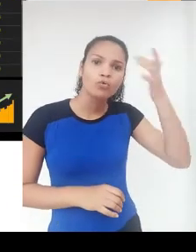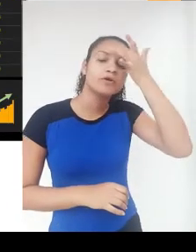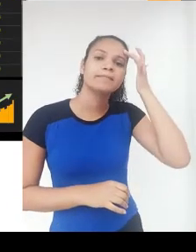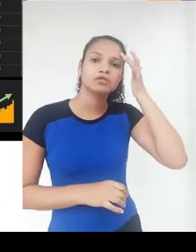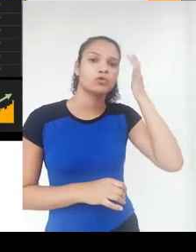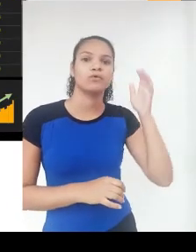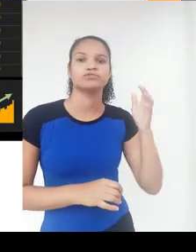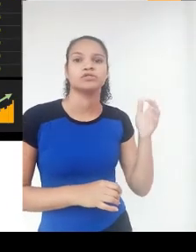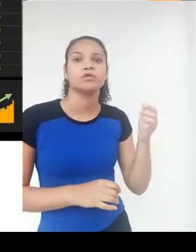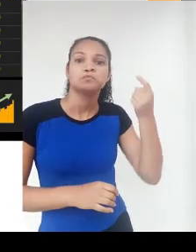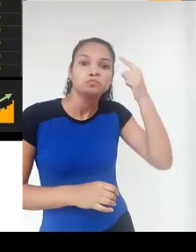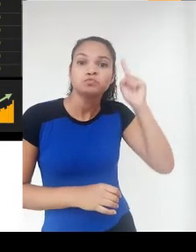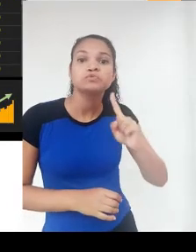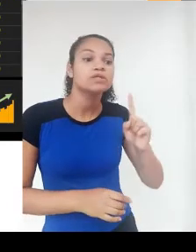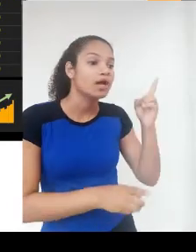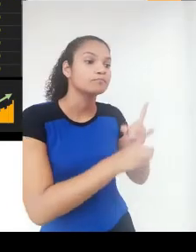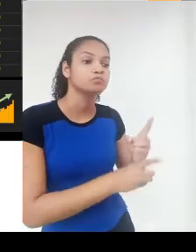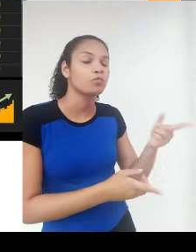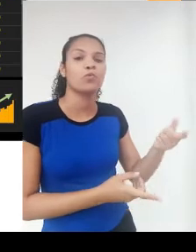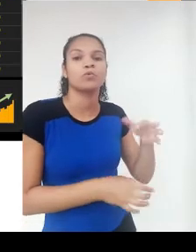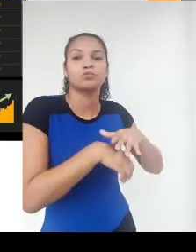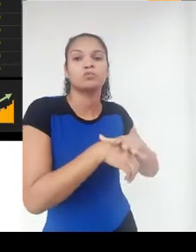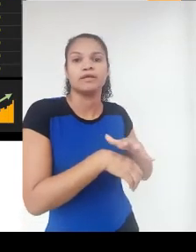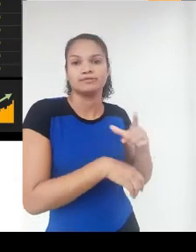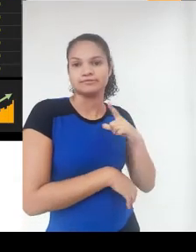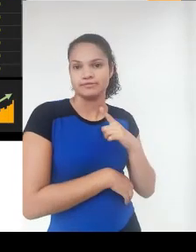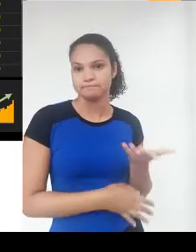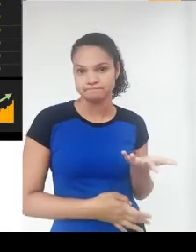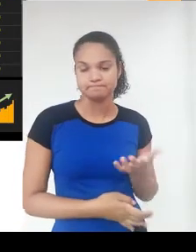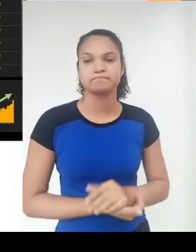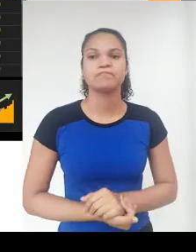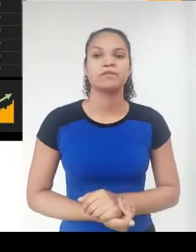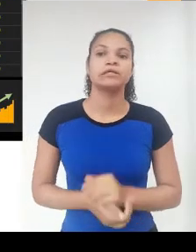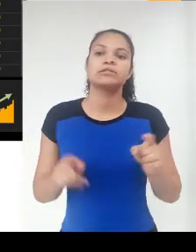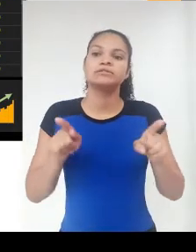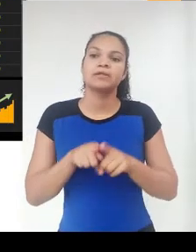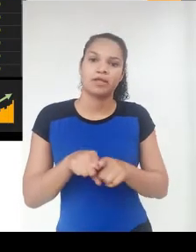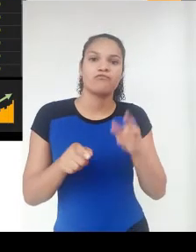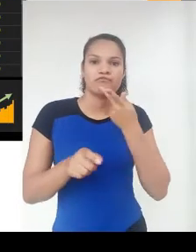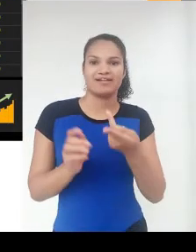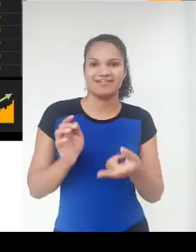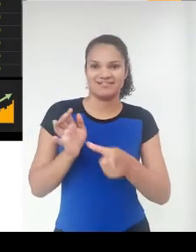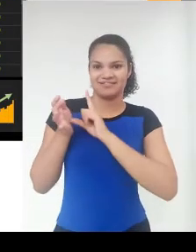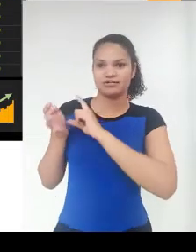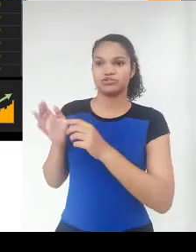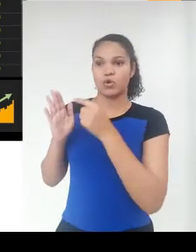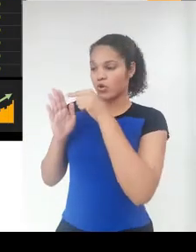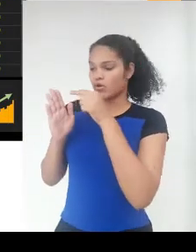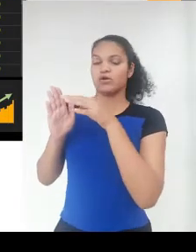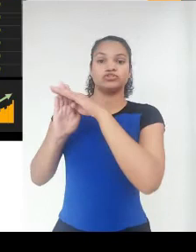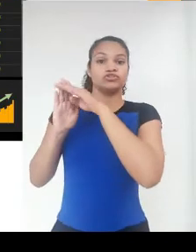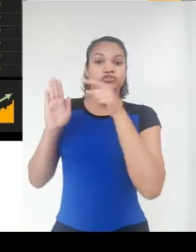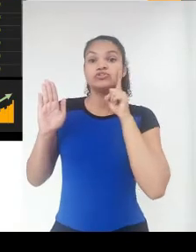são rastreados, nem são descobertos. E aqui temos, como eu havia mencionado, os Estados Unidos com mais de 300 mil casos, a